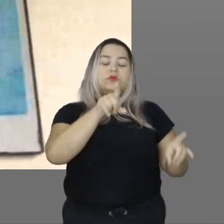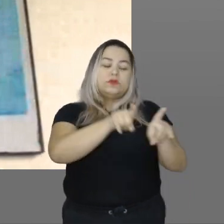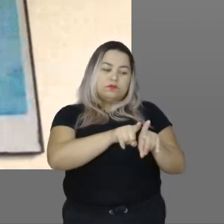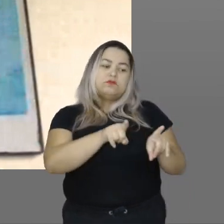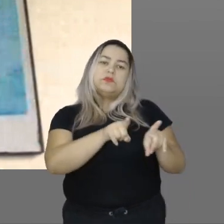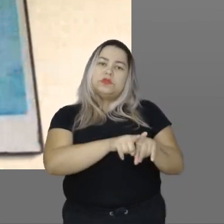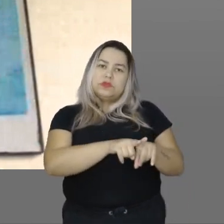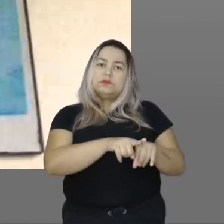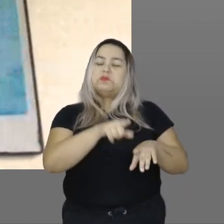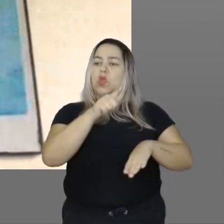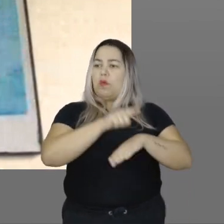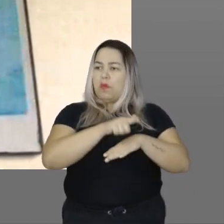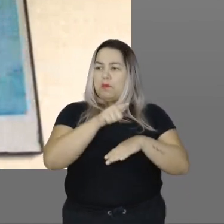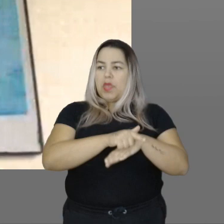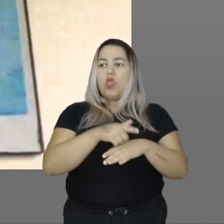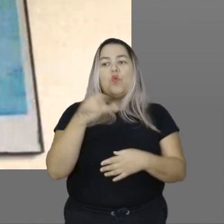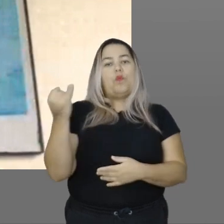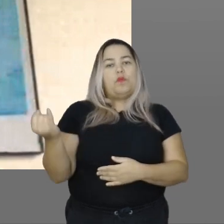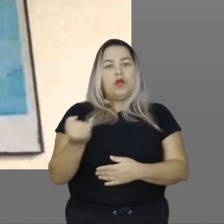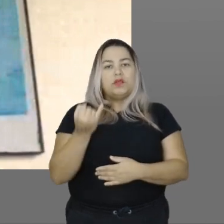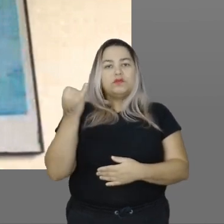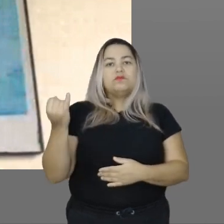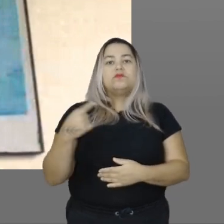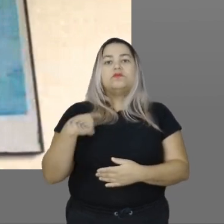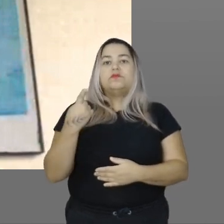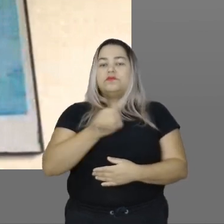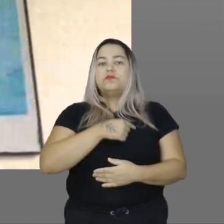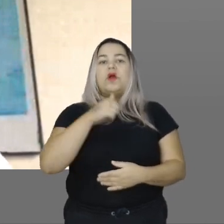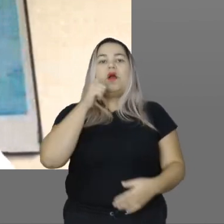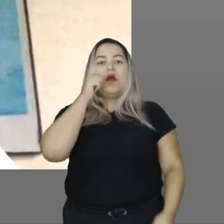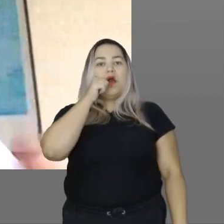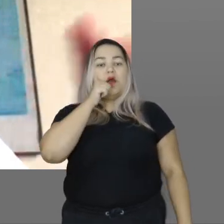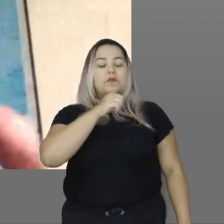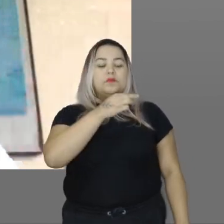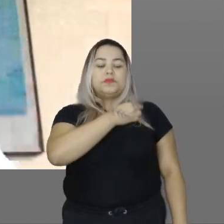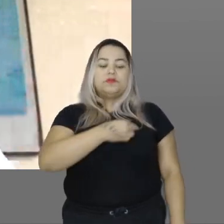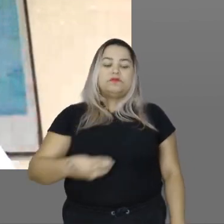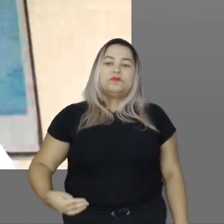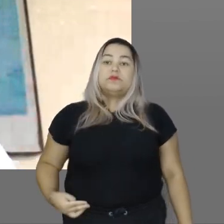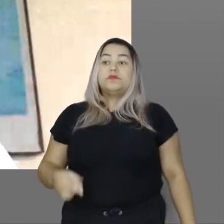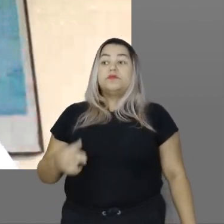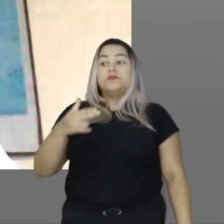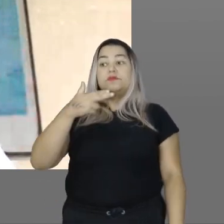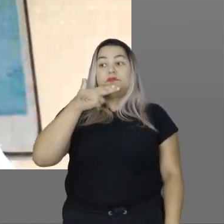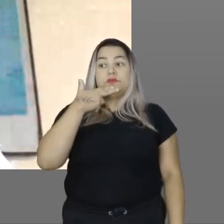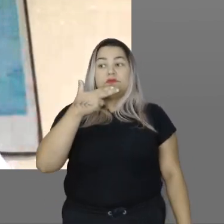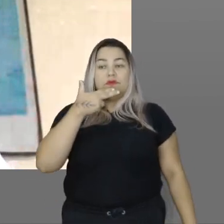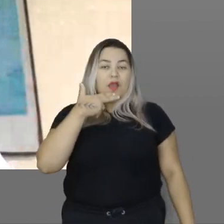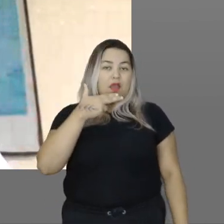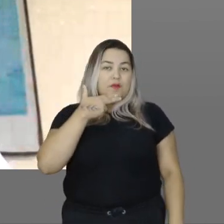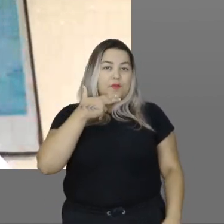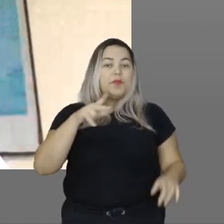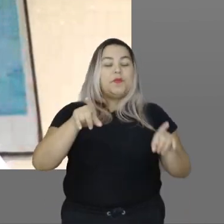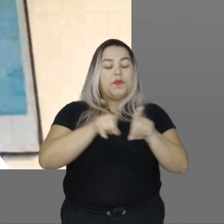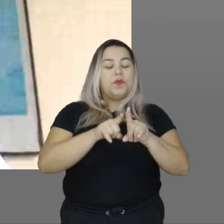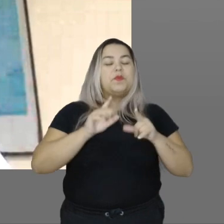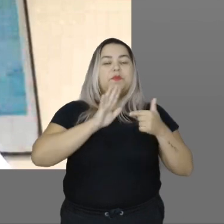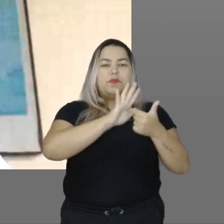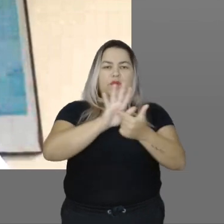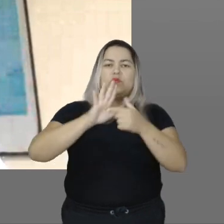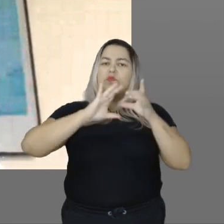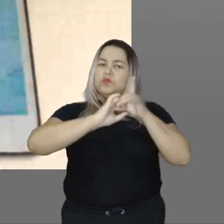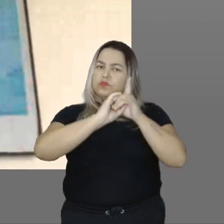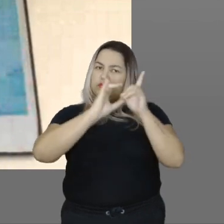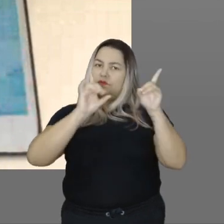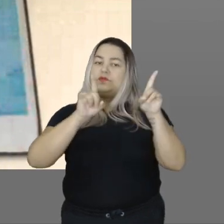papel importante, a nossa ministra Simone Tebet mostrando, aliás, a coalizão democrática que